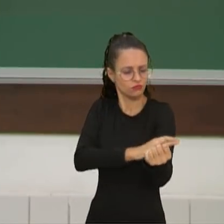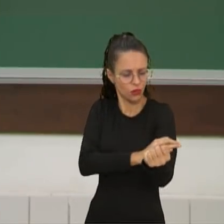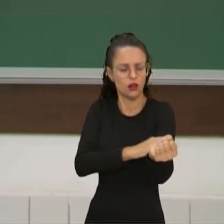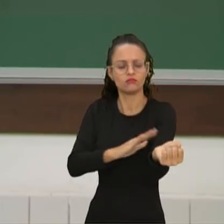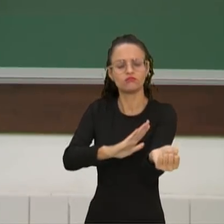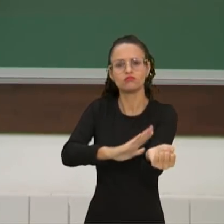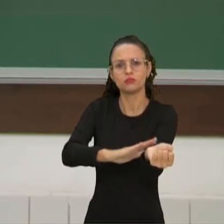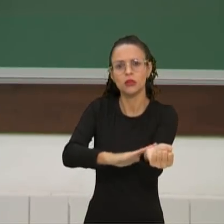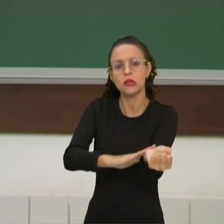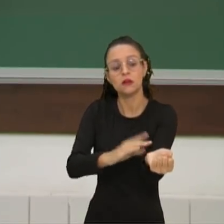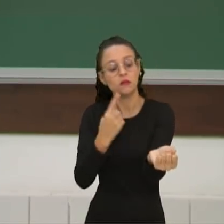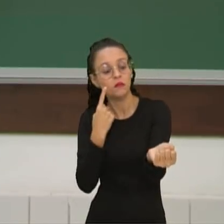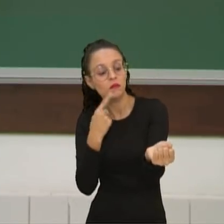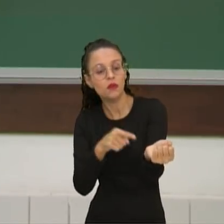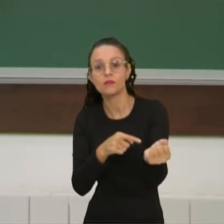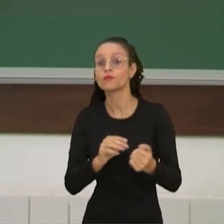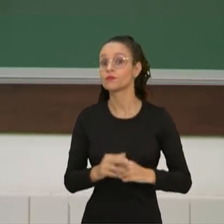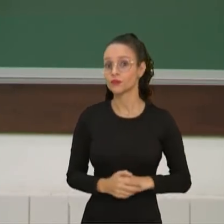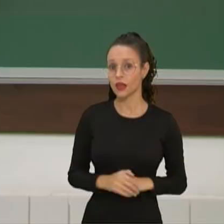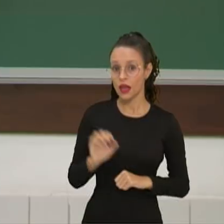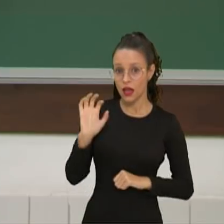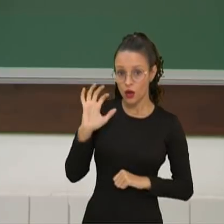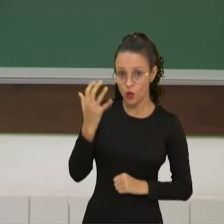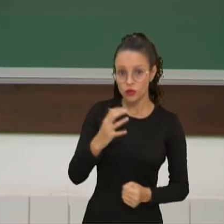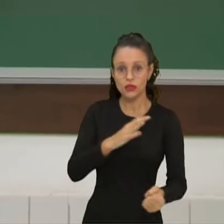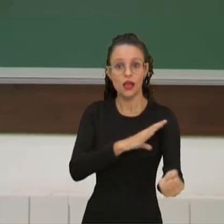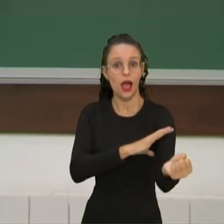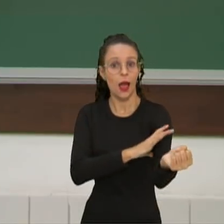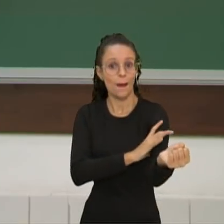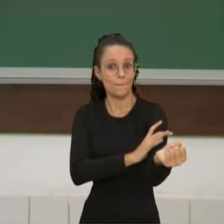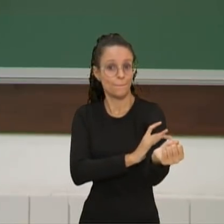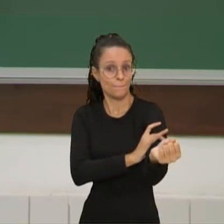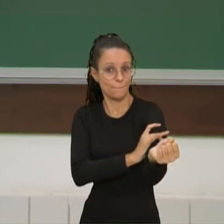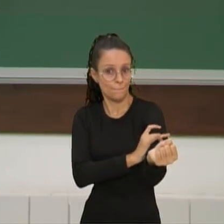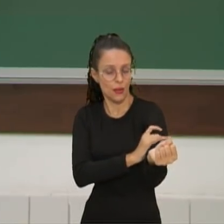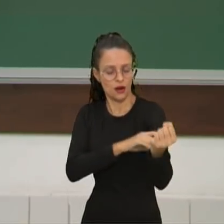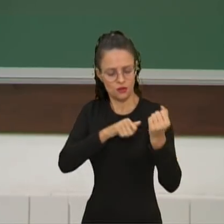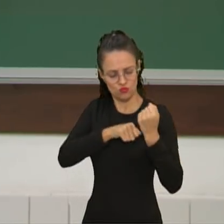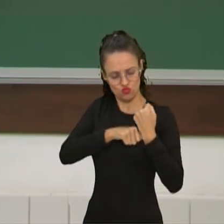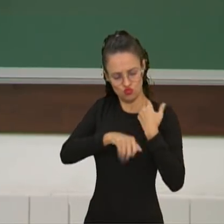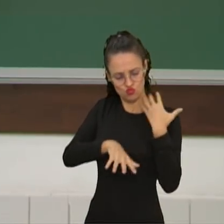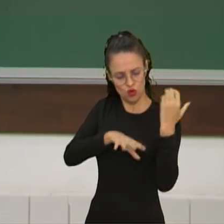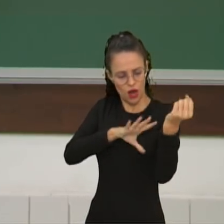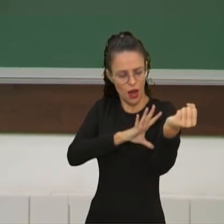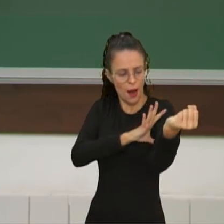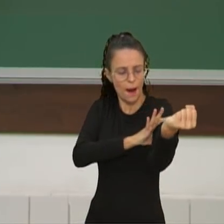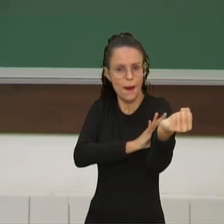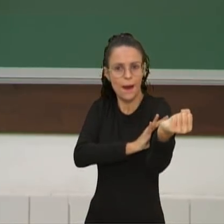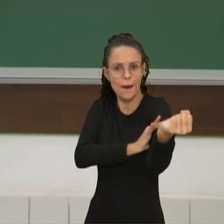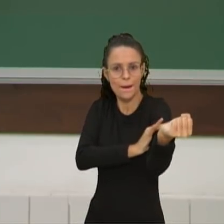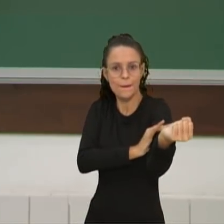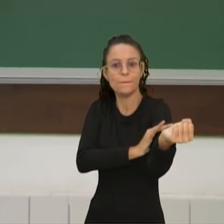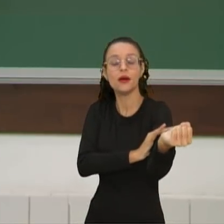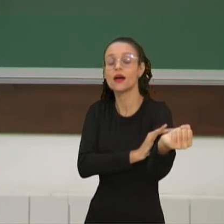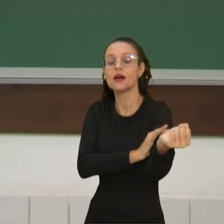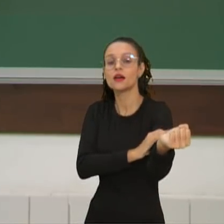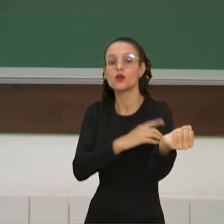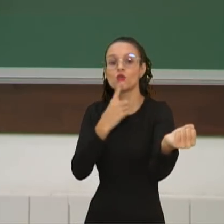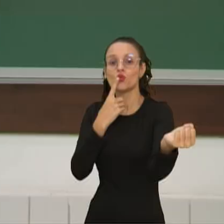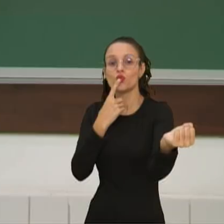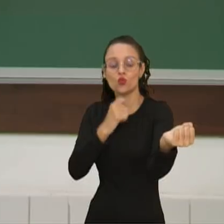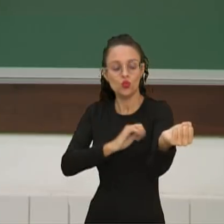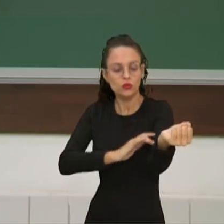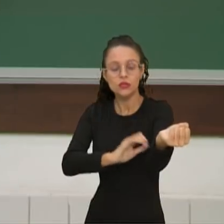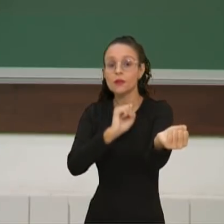a sua pressão. E aí o que acontece? Ao comprimir a nossa artéria, o sangue, por alguns instantes, para de passar